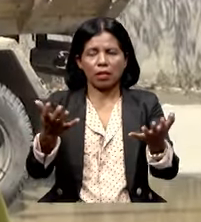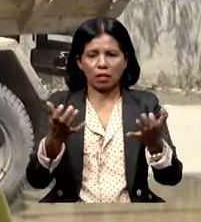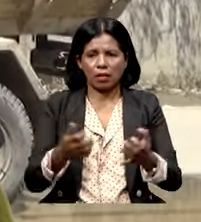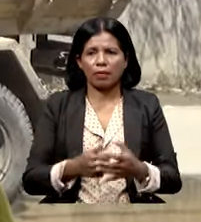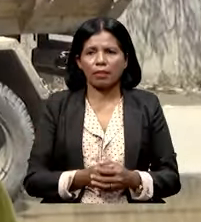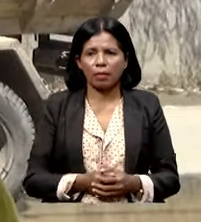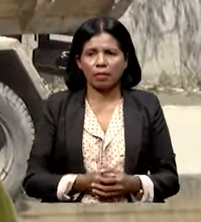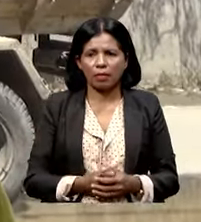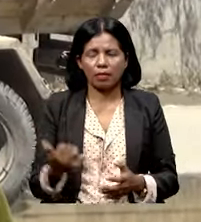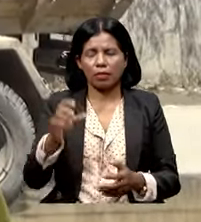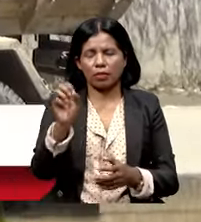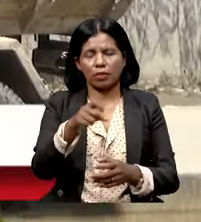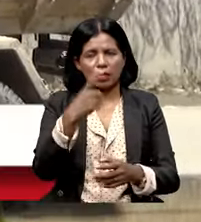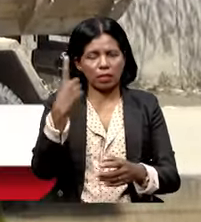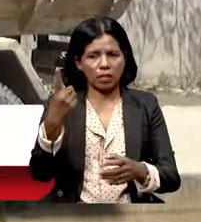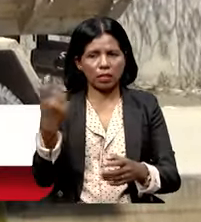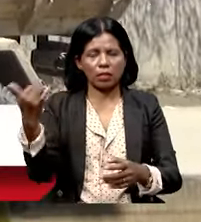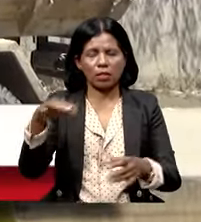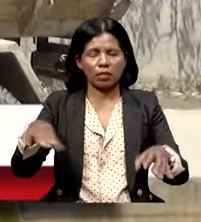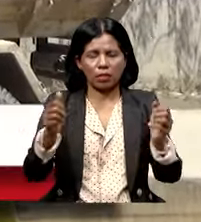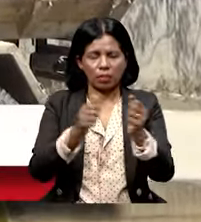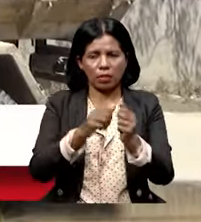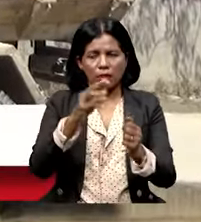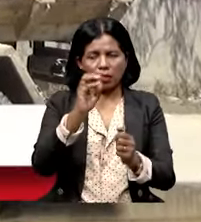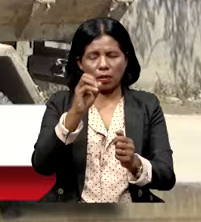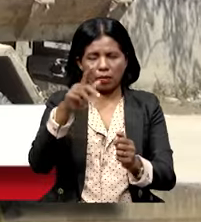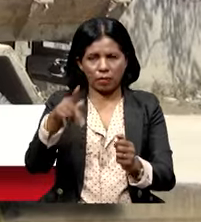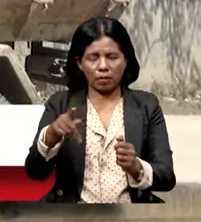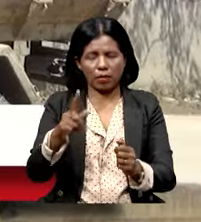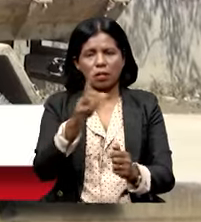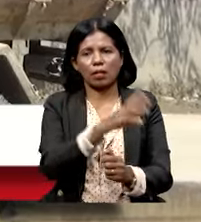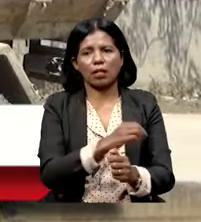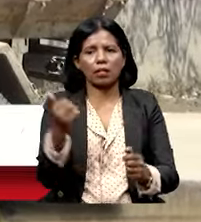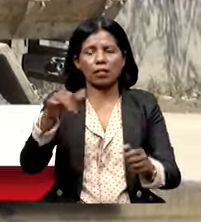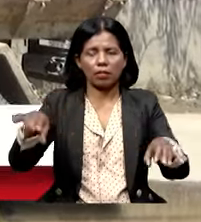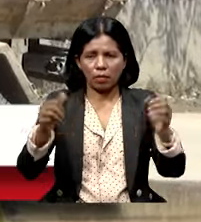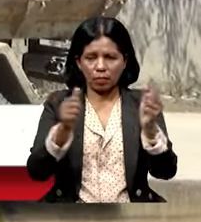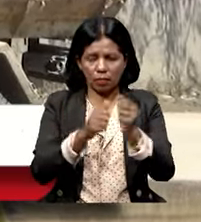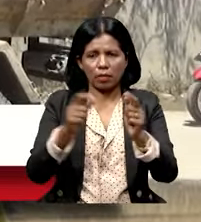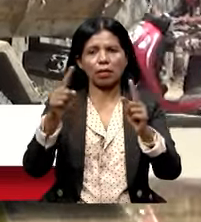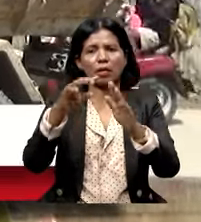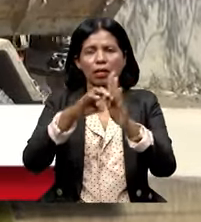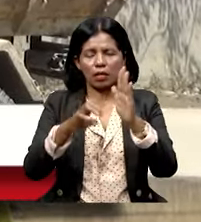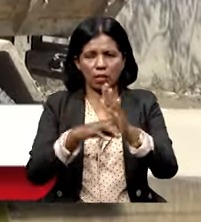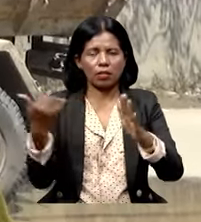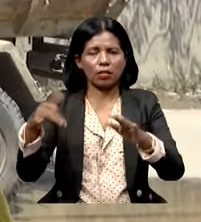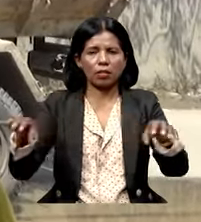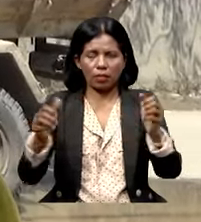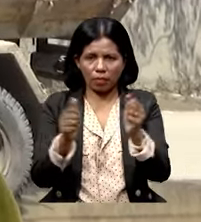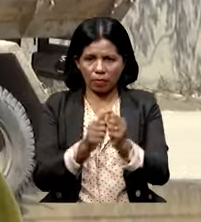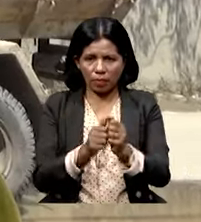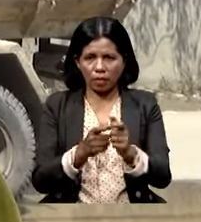ne sira hoto koopera ya mo na ba ya eras propriari sira mo koopera hoto ba estar sira koopera hoto mai